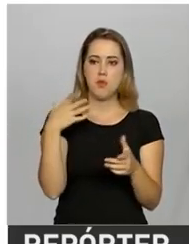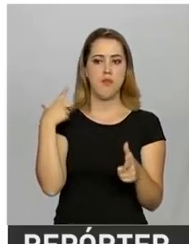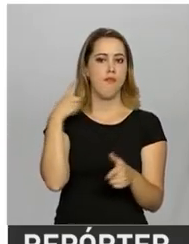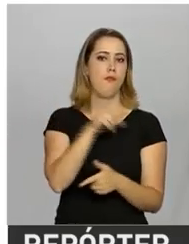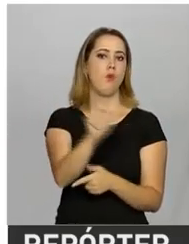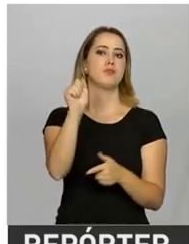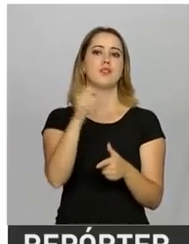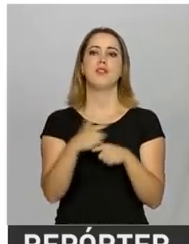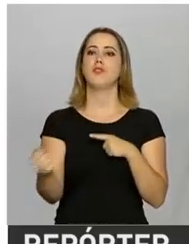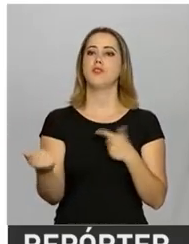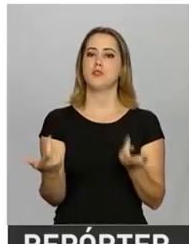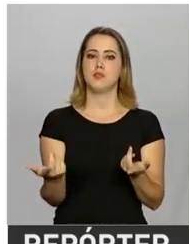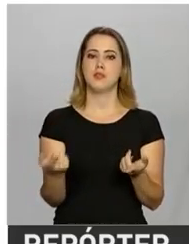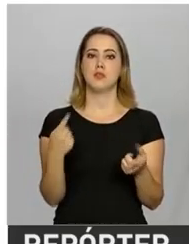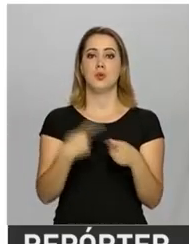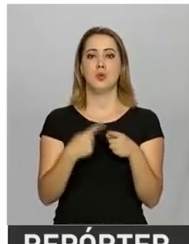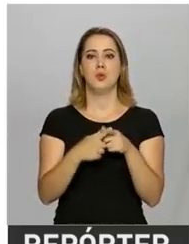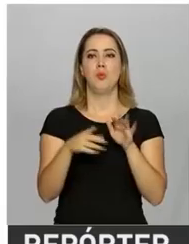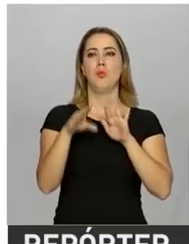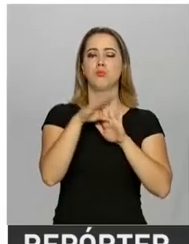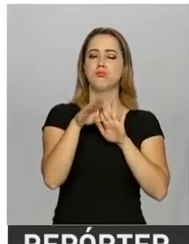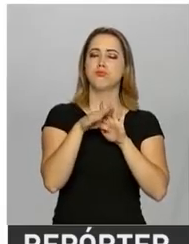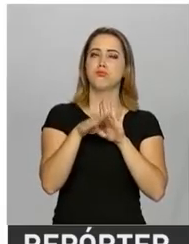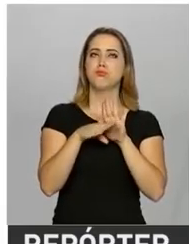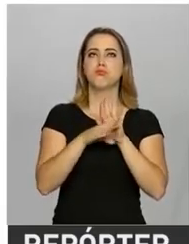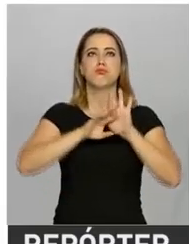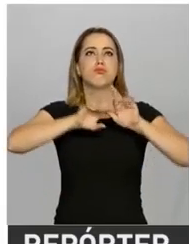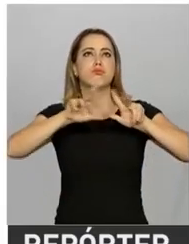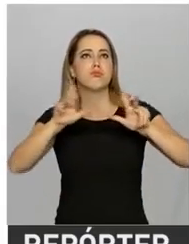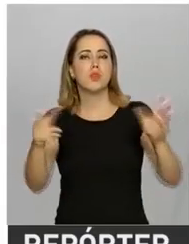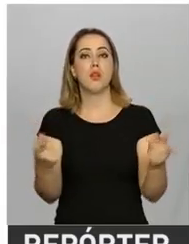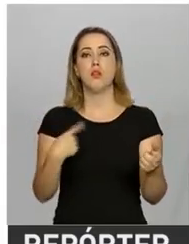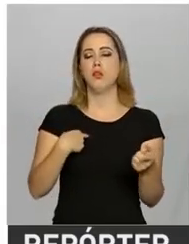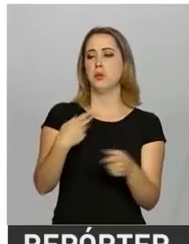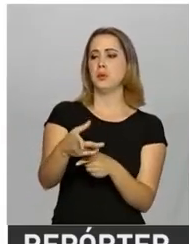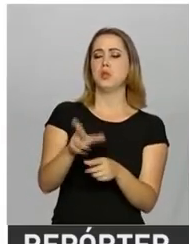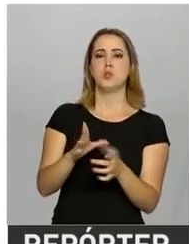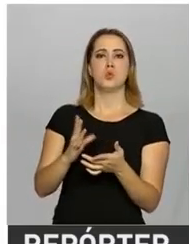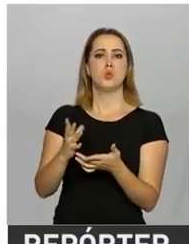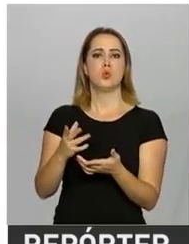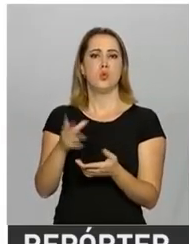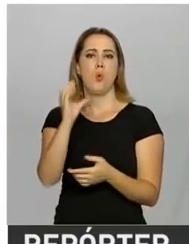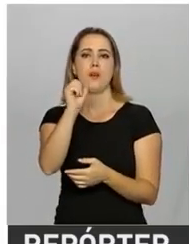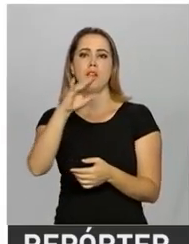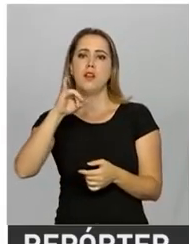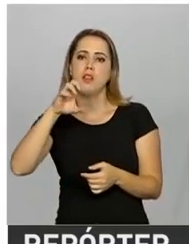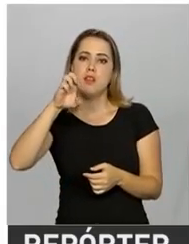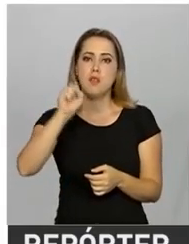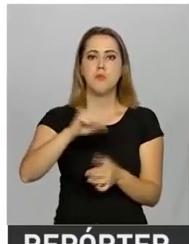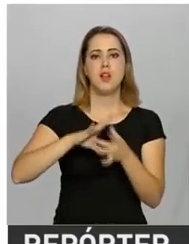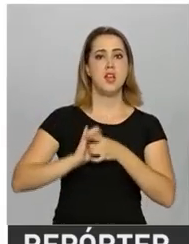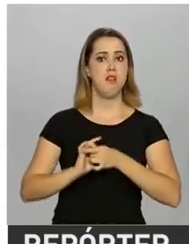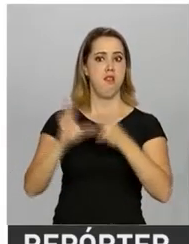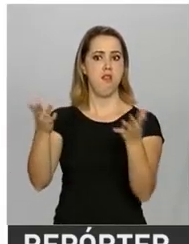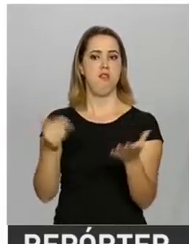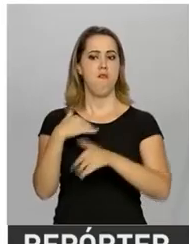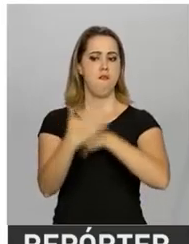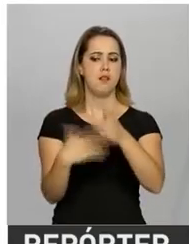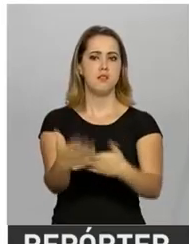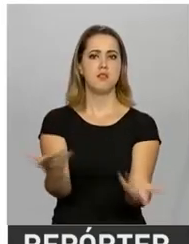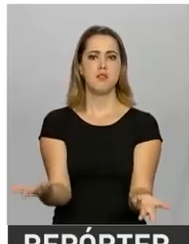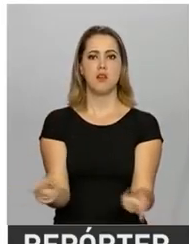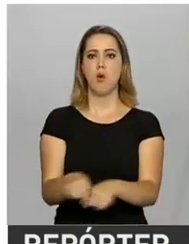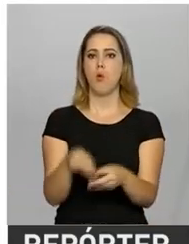burocracia que o torna ineficiente e lento cada vez mais o crime não tem nada disso o crime aproveita o desenvolvimento que a sociedade a economia